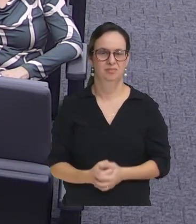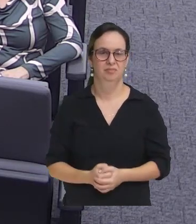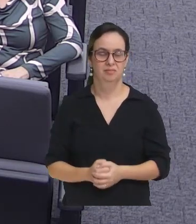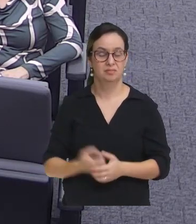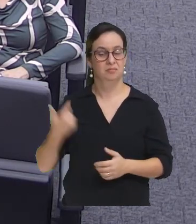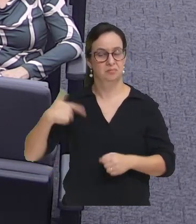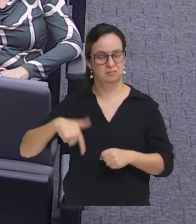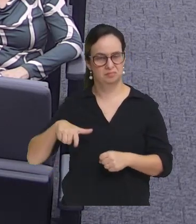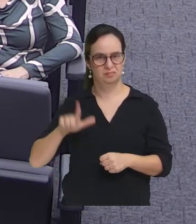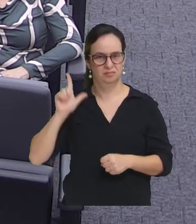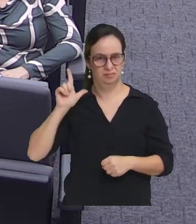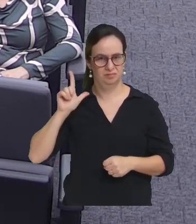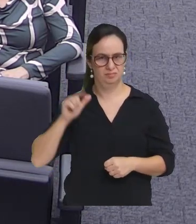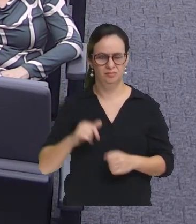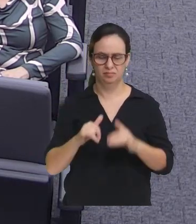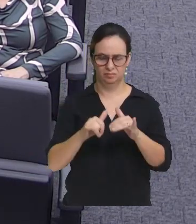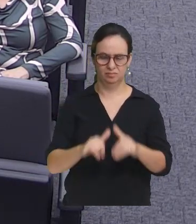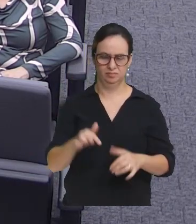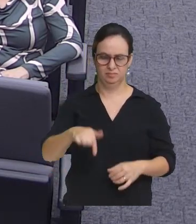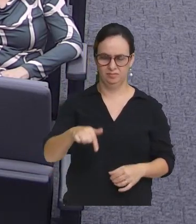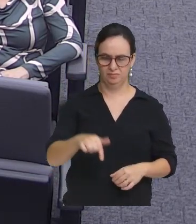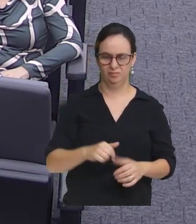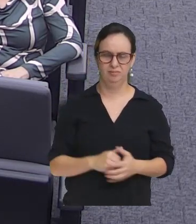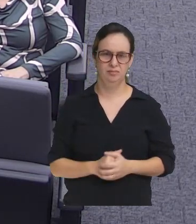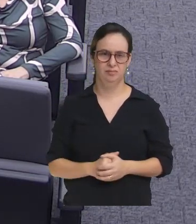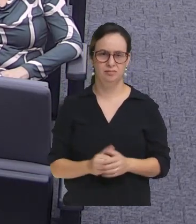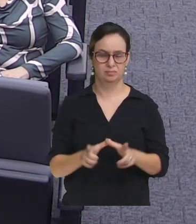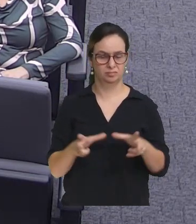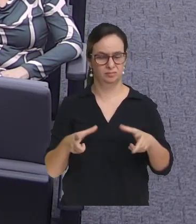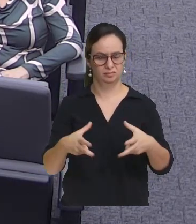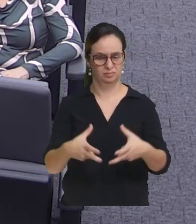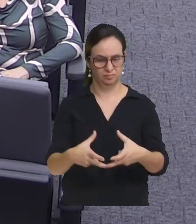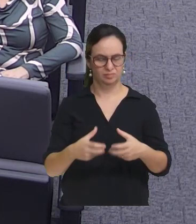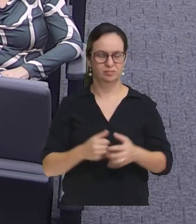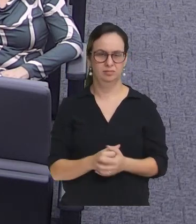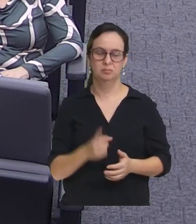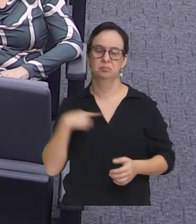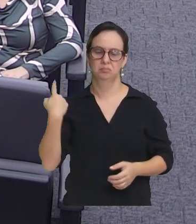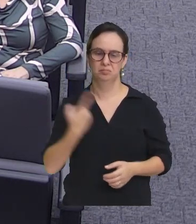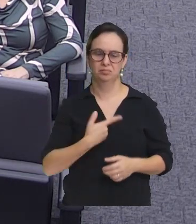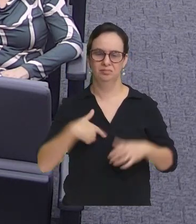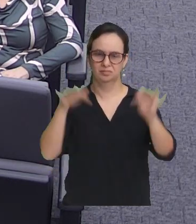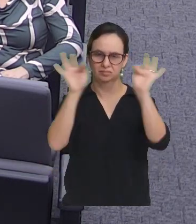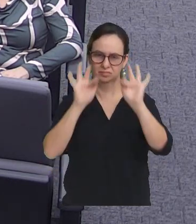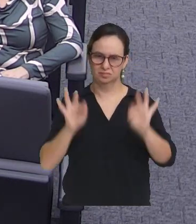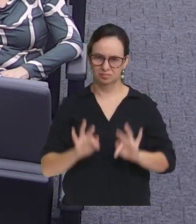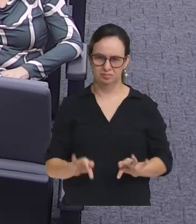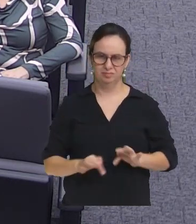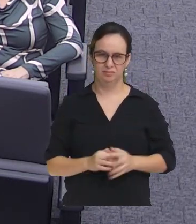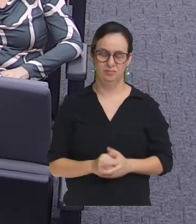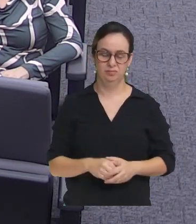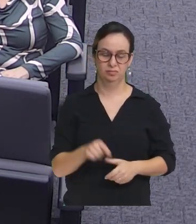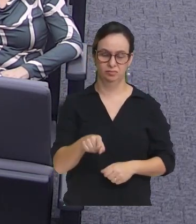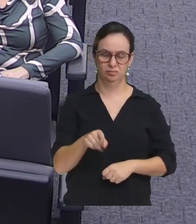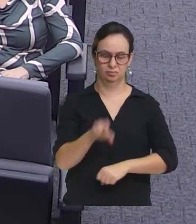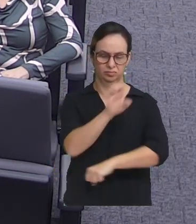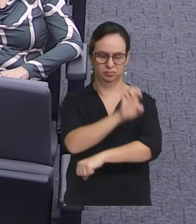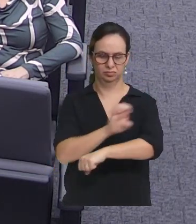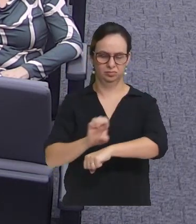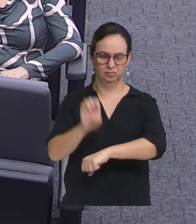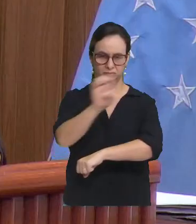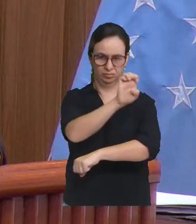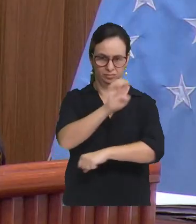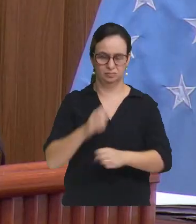resto ainda a cumprir aqui, e eu tenho certeza que a Câmara ganhou muito com a vinda de vocês e com todos os estagiários que estão aqui na Câmara Municipal.